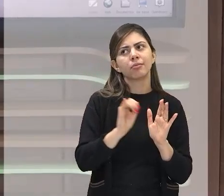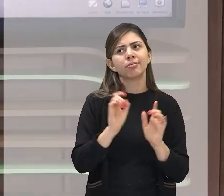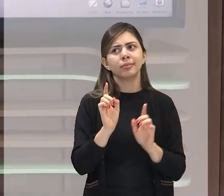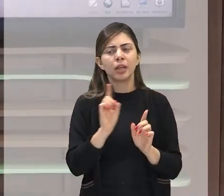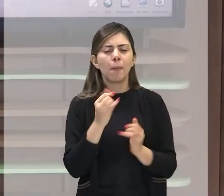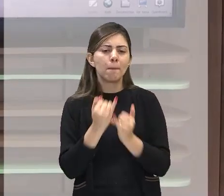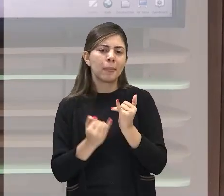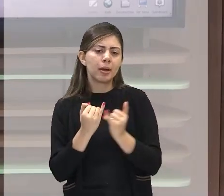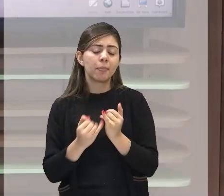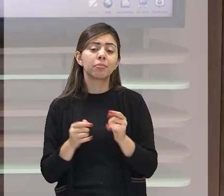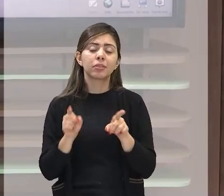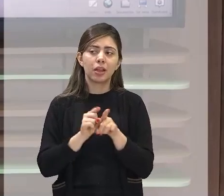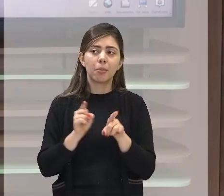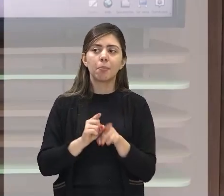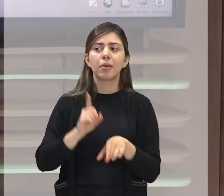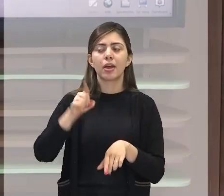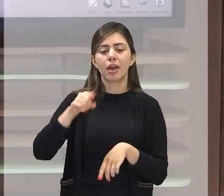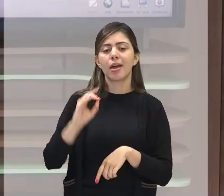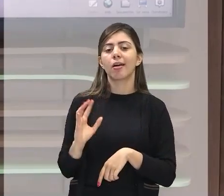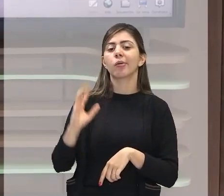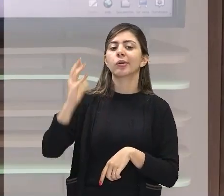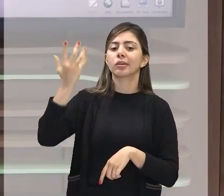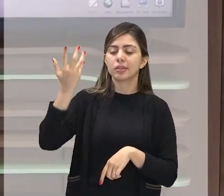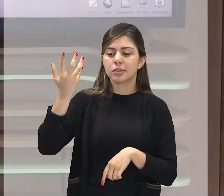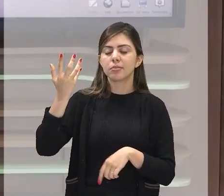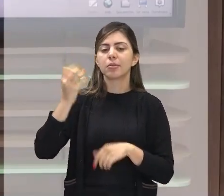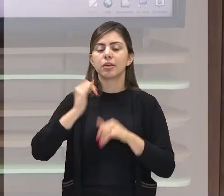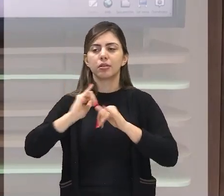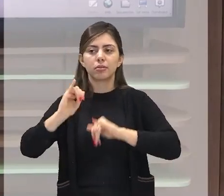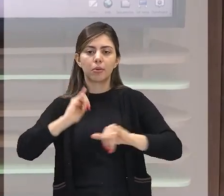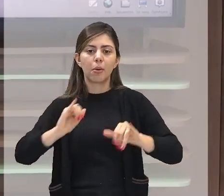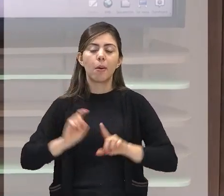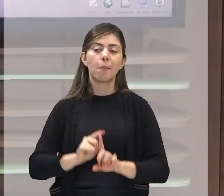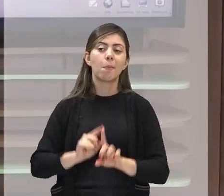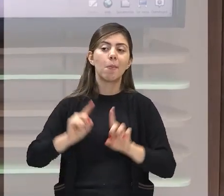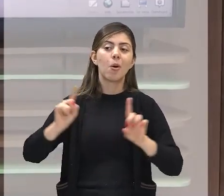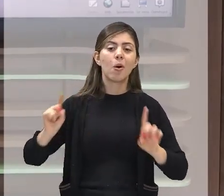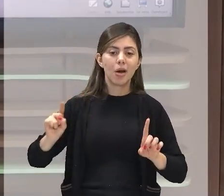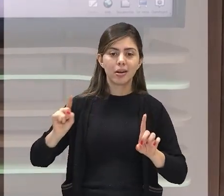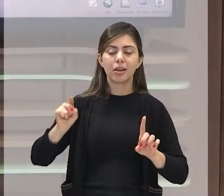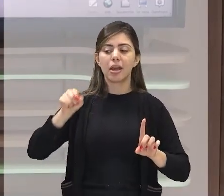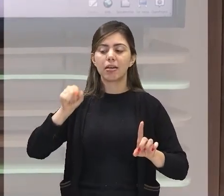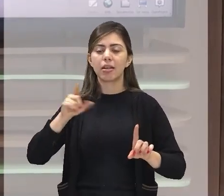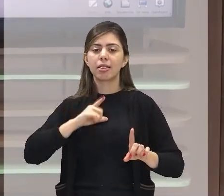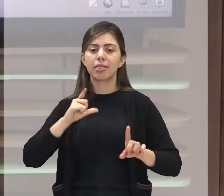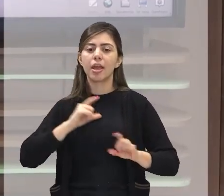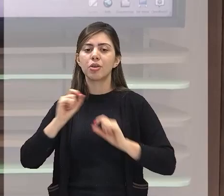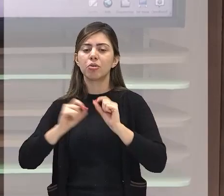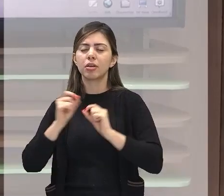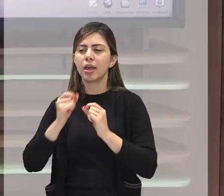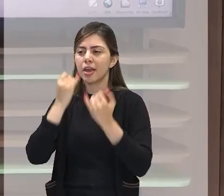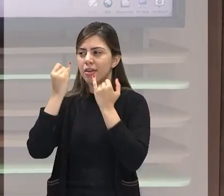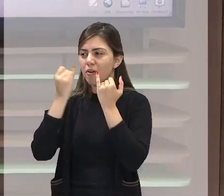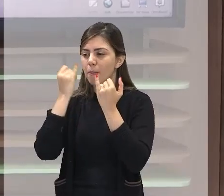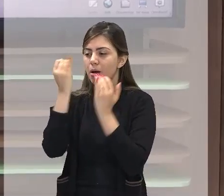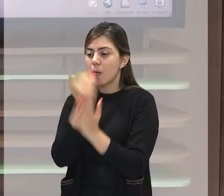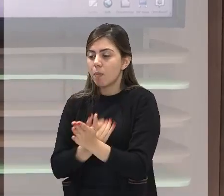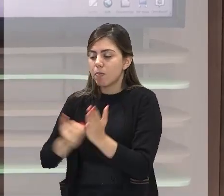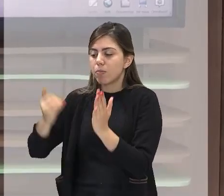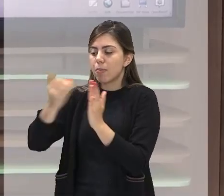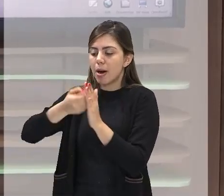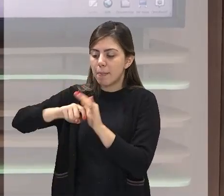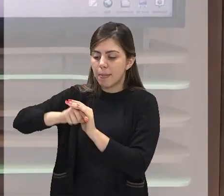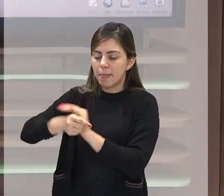informa sobre um acontecimento, informa aos leitores, mas ele traz um aprofundamento sobre aquele